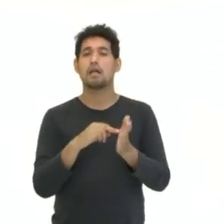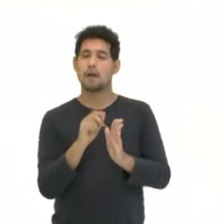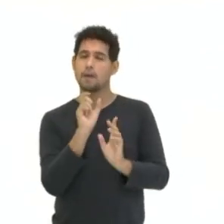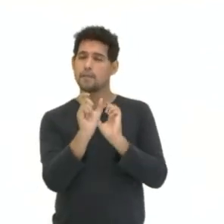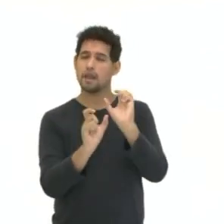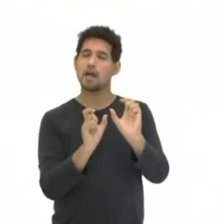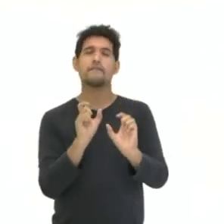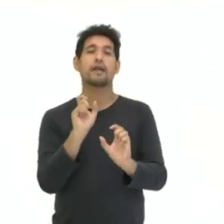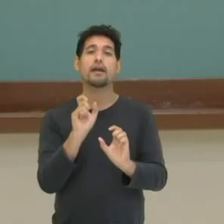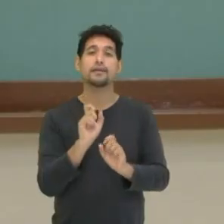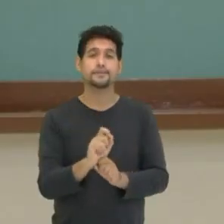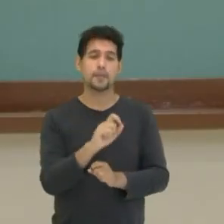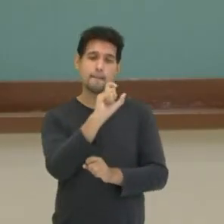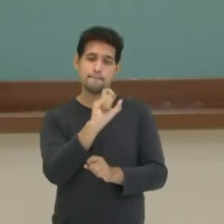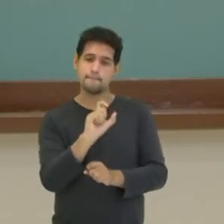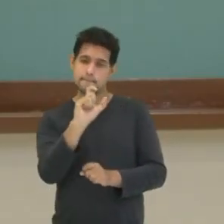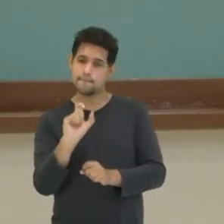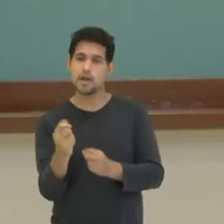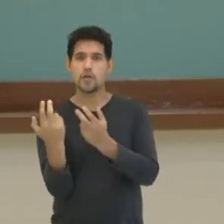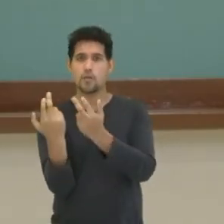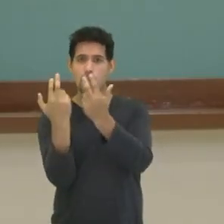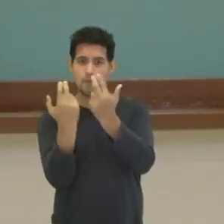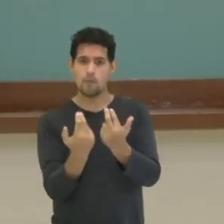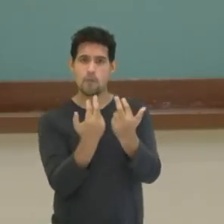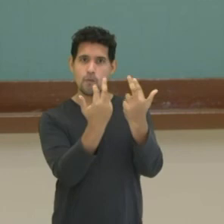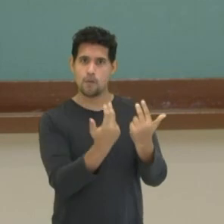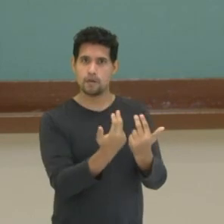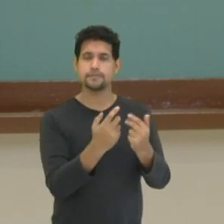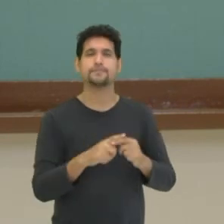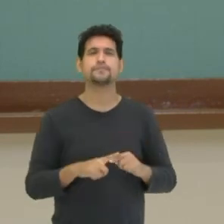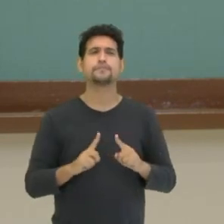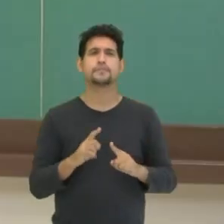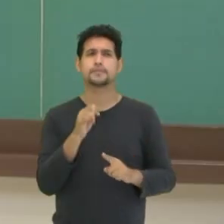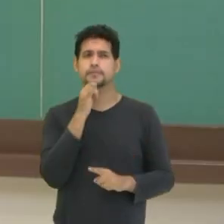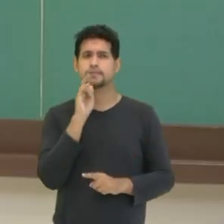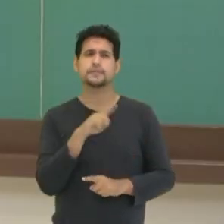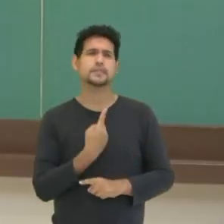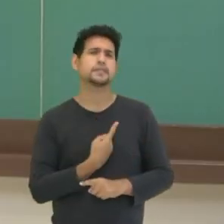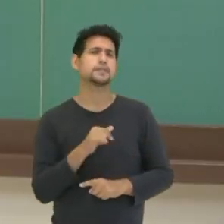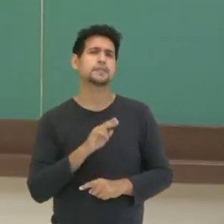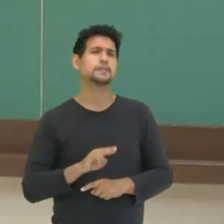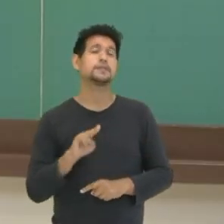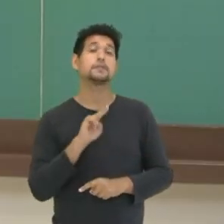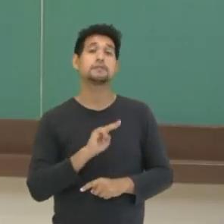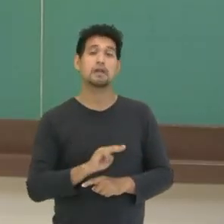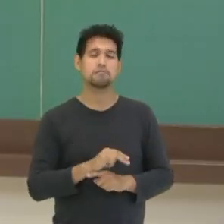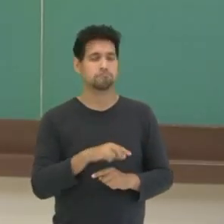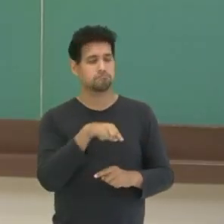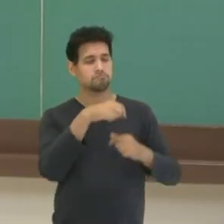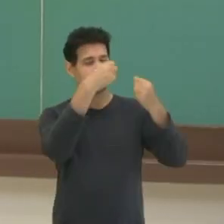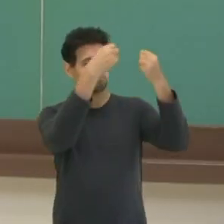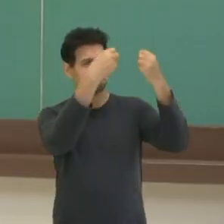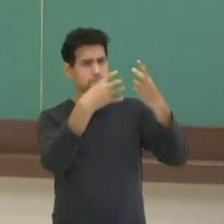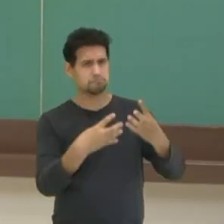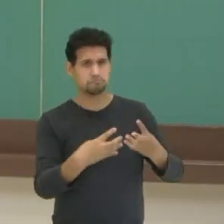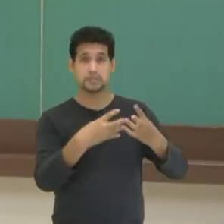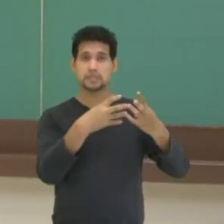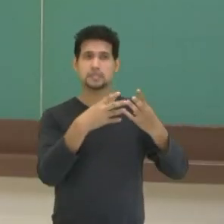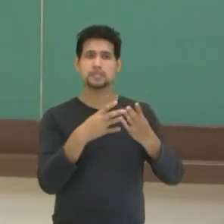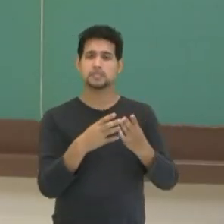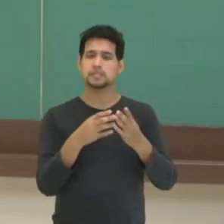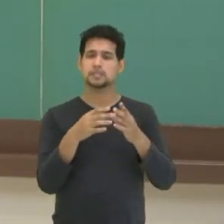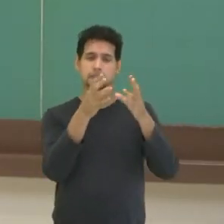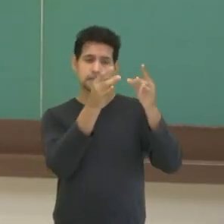da palavra diz partes iguais. Então, nós temos aqui a classificação deste